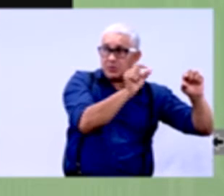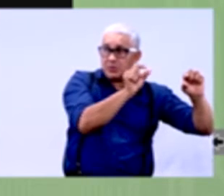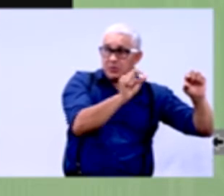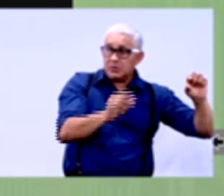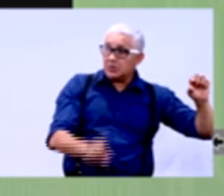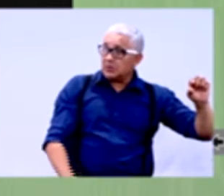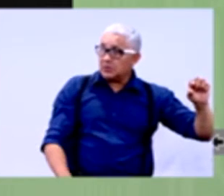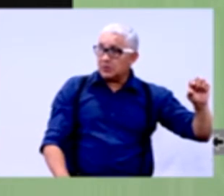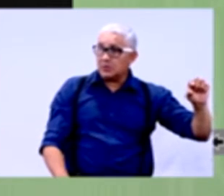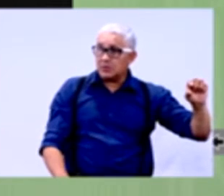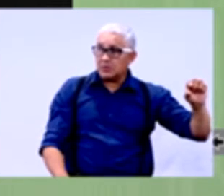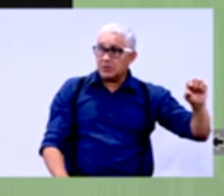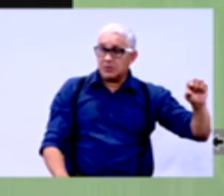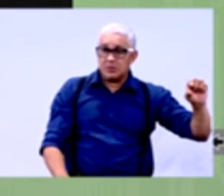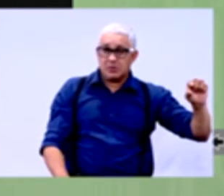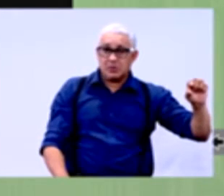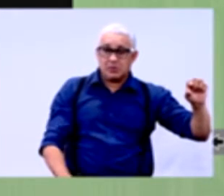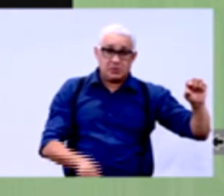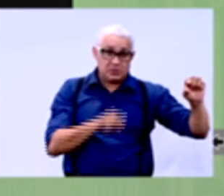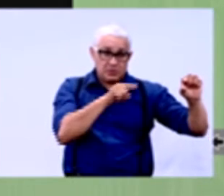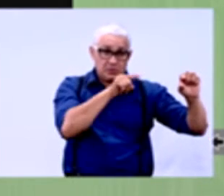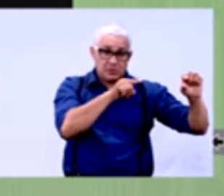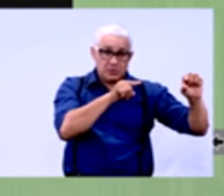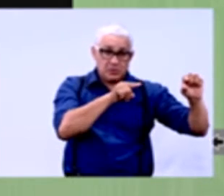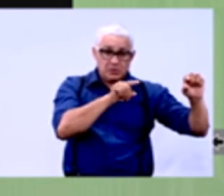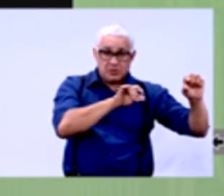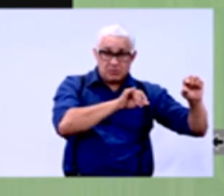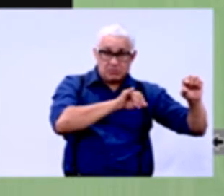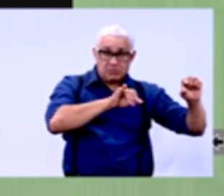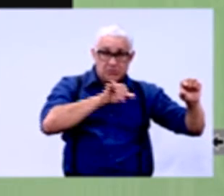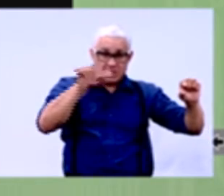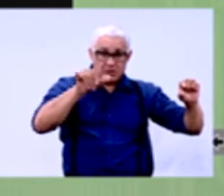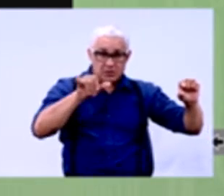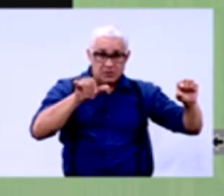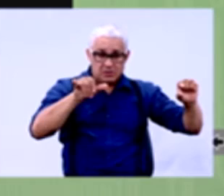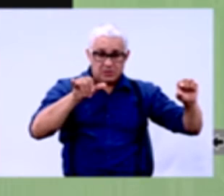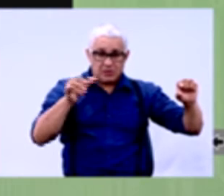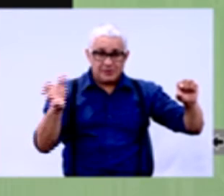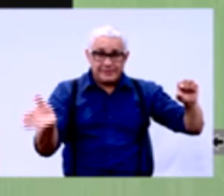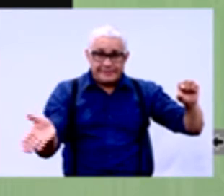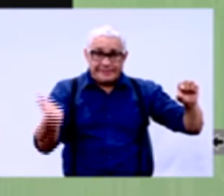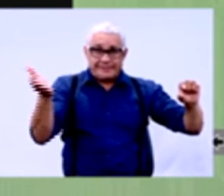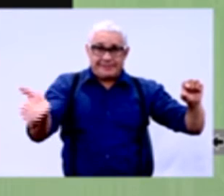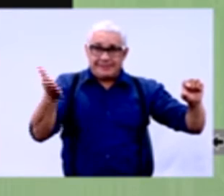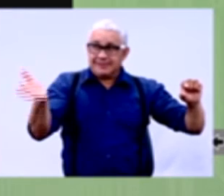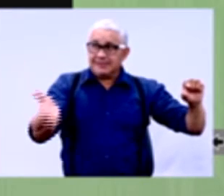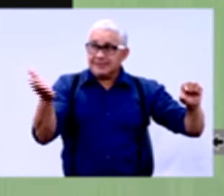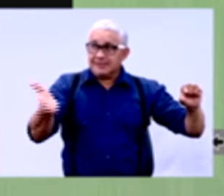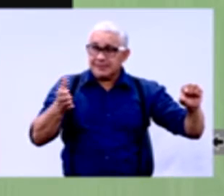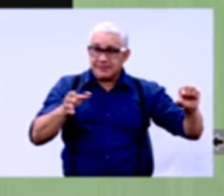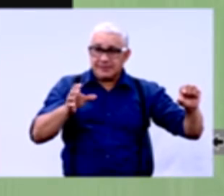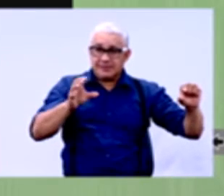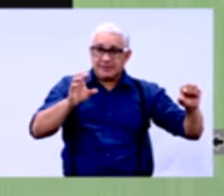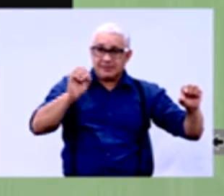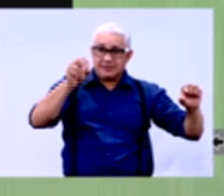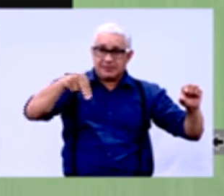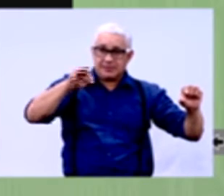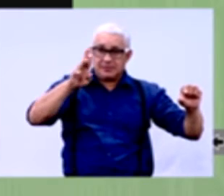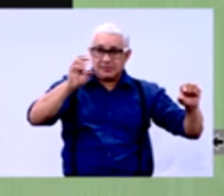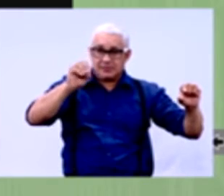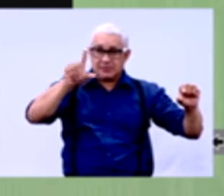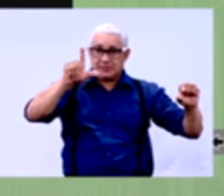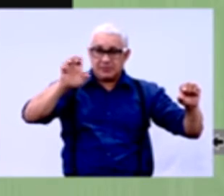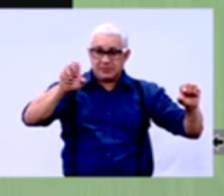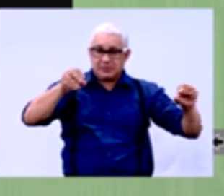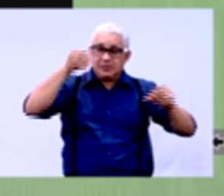gráfico, essa manipulação vai enviar o estímulo para o controle. O controle vai fazer o